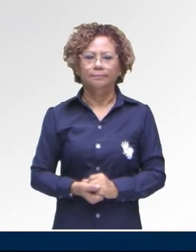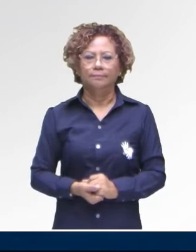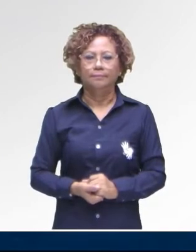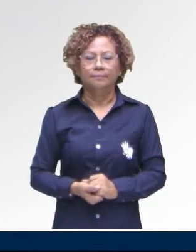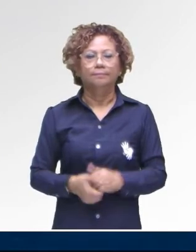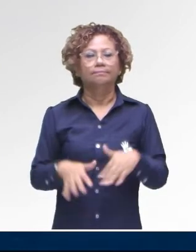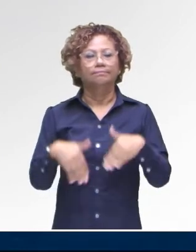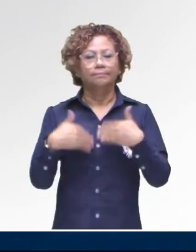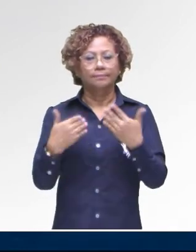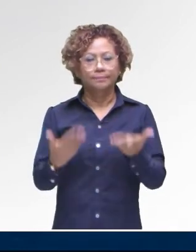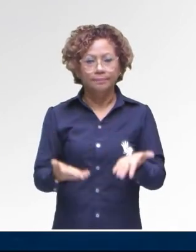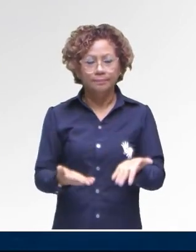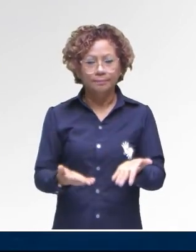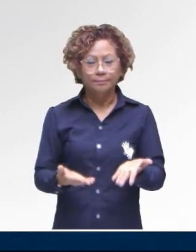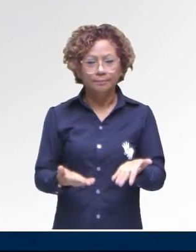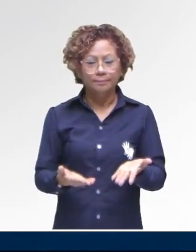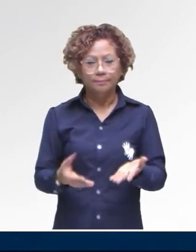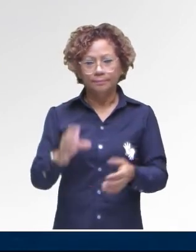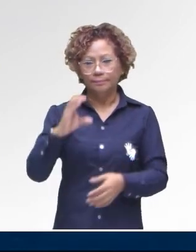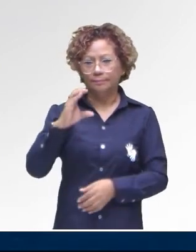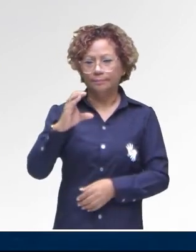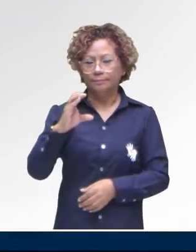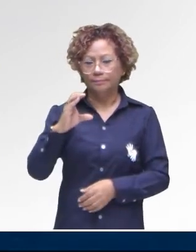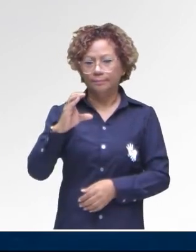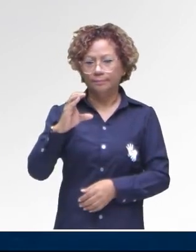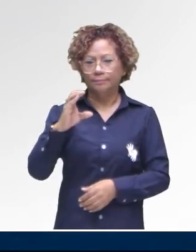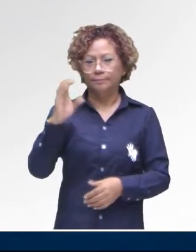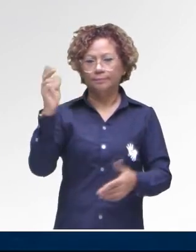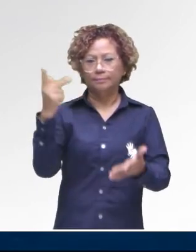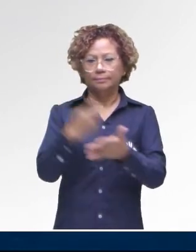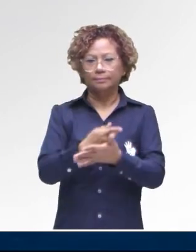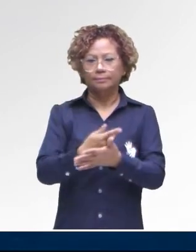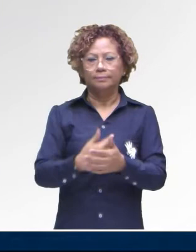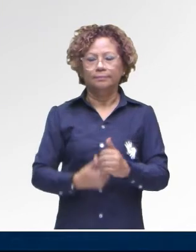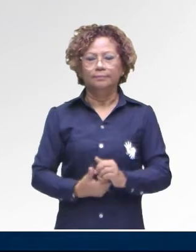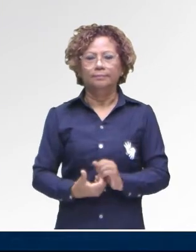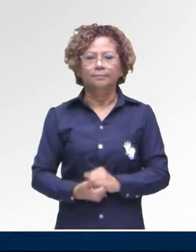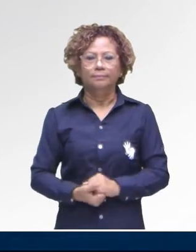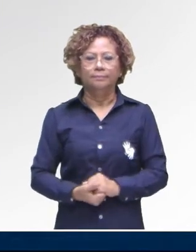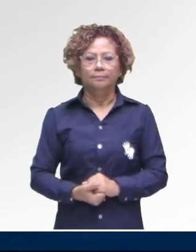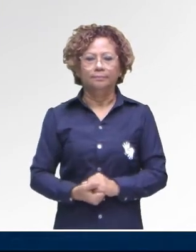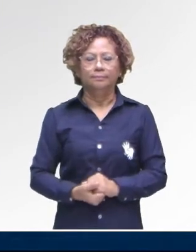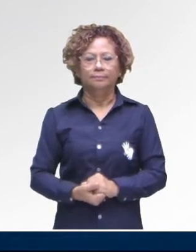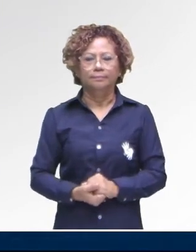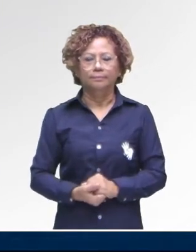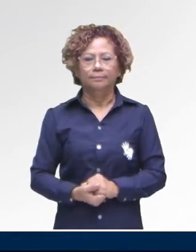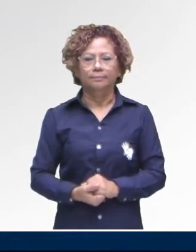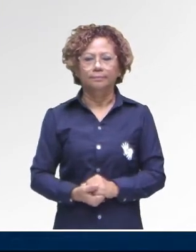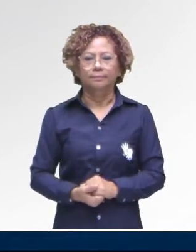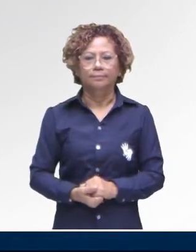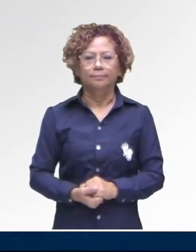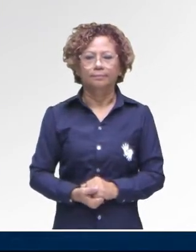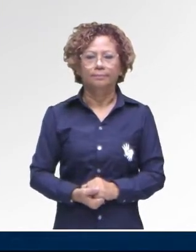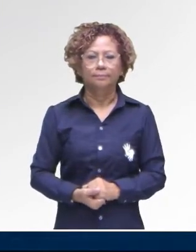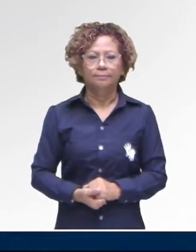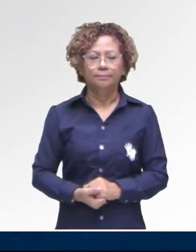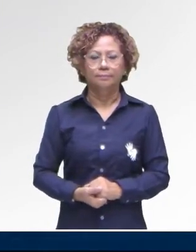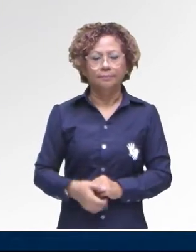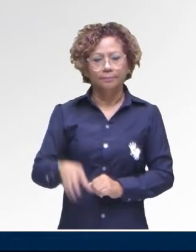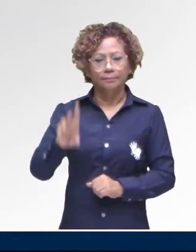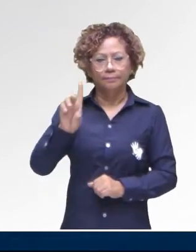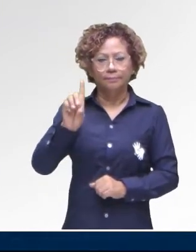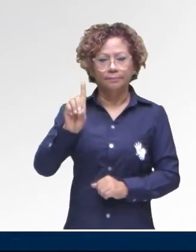letra C não é correta, né? Não é verdadeira. Na letra